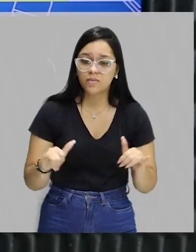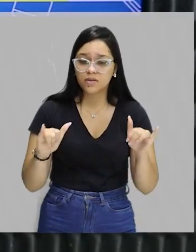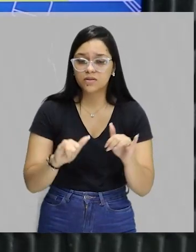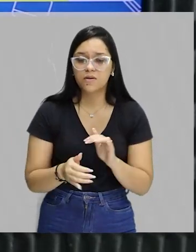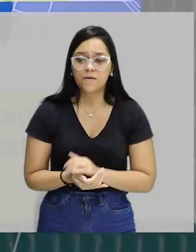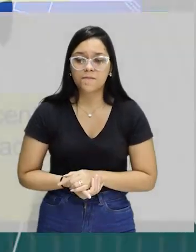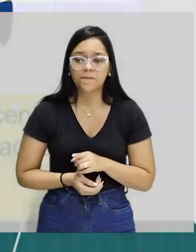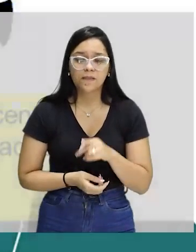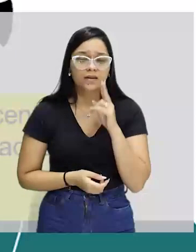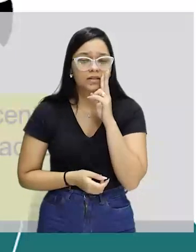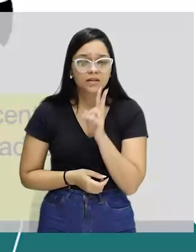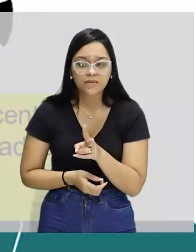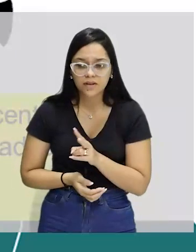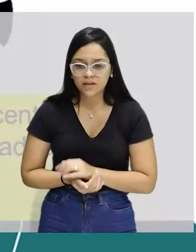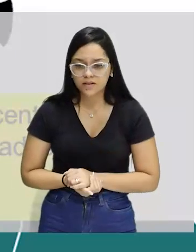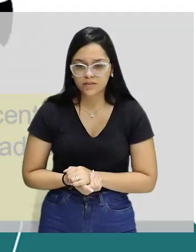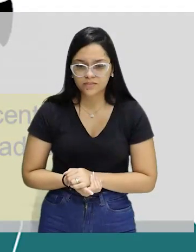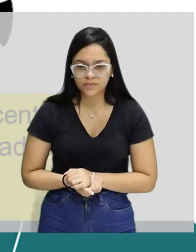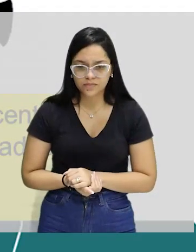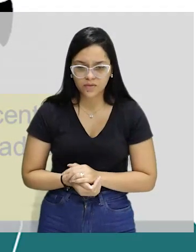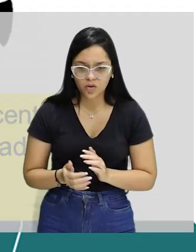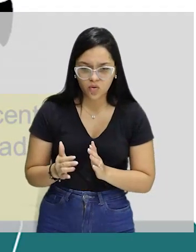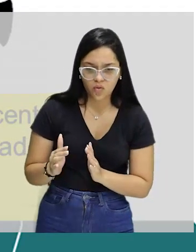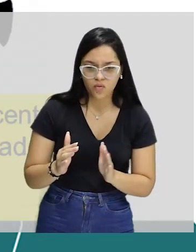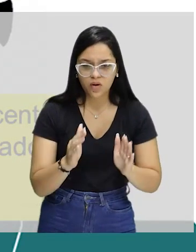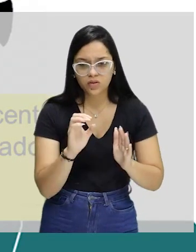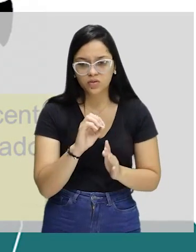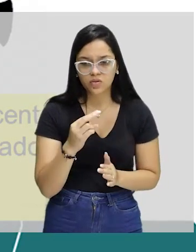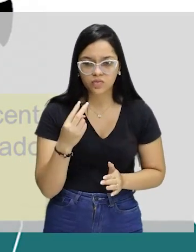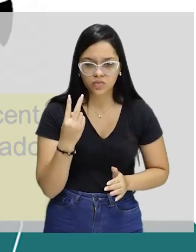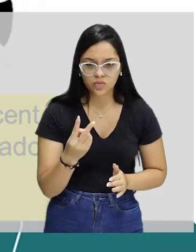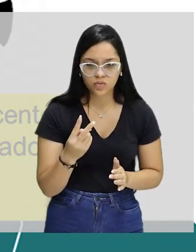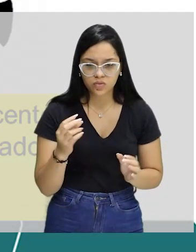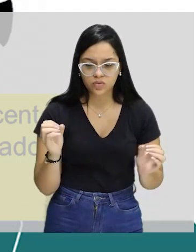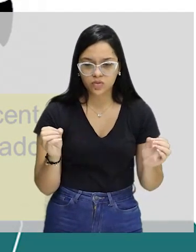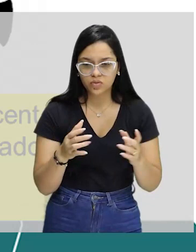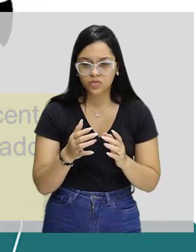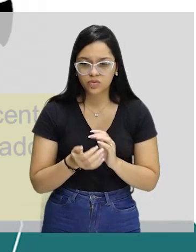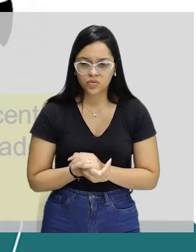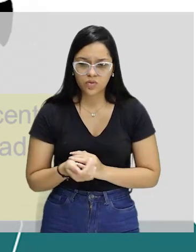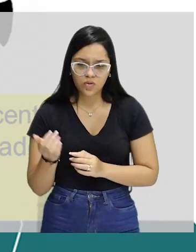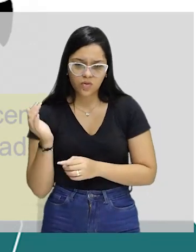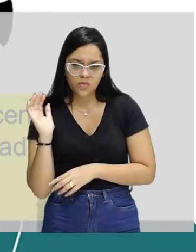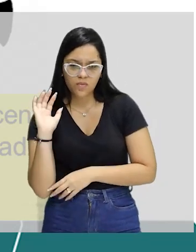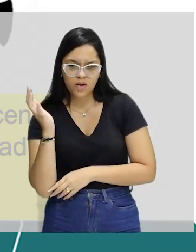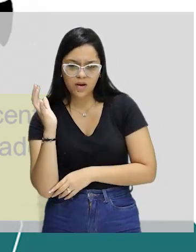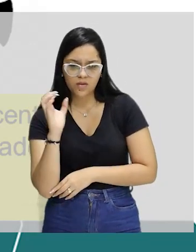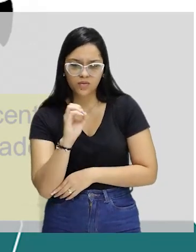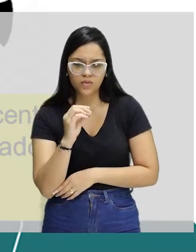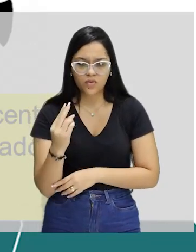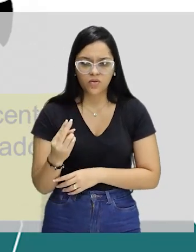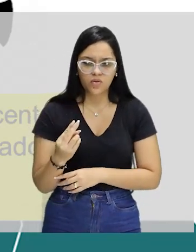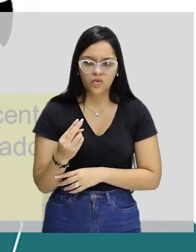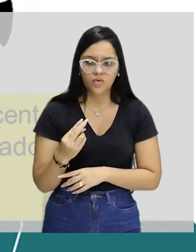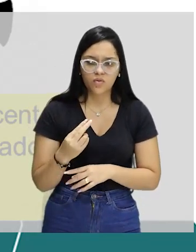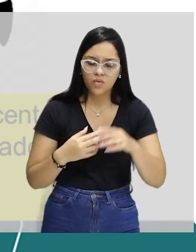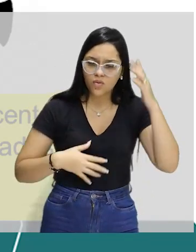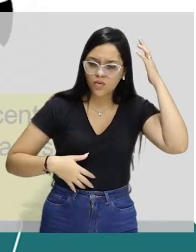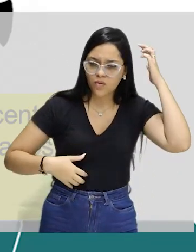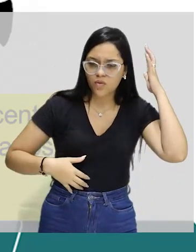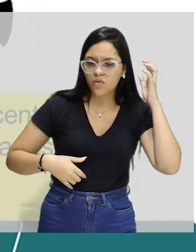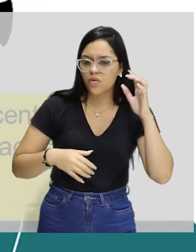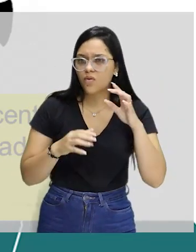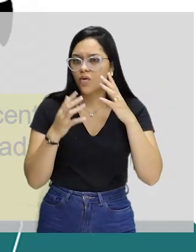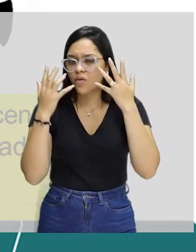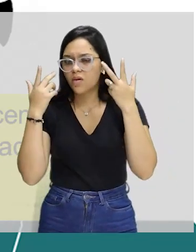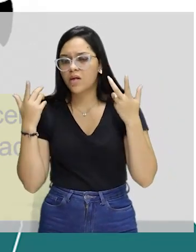Gestáltica, o que você vê? Um vaso ou 2 rostos? Uma árvore ou um gorila? gorila e um